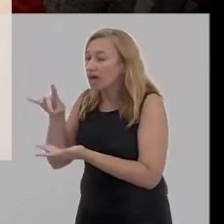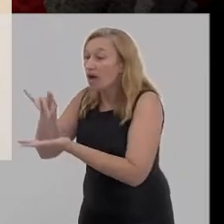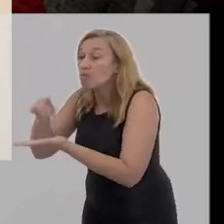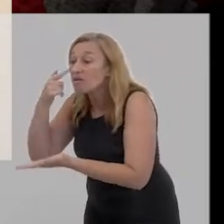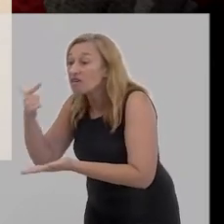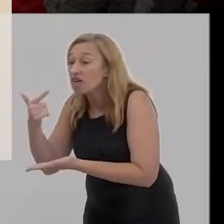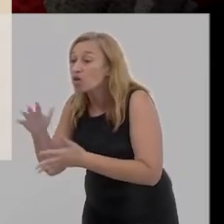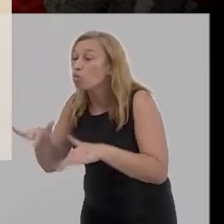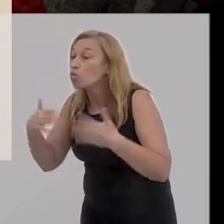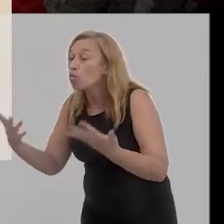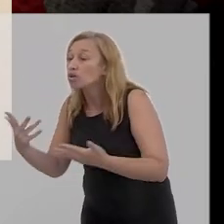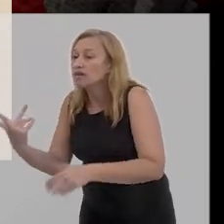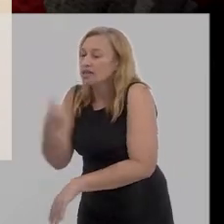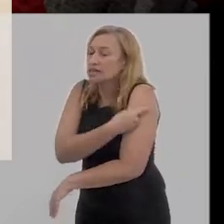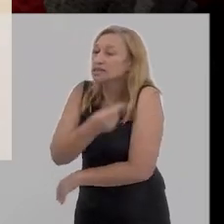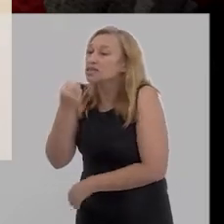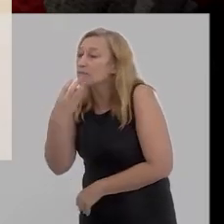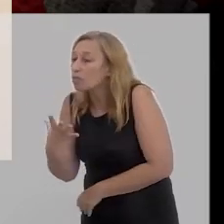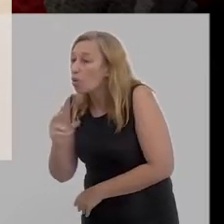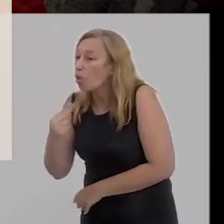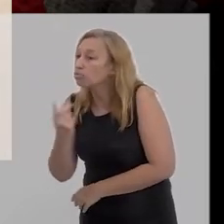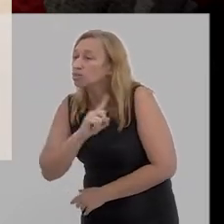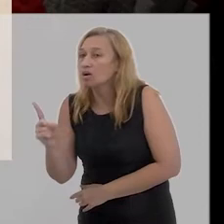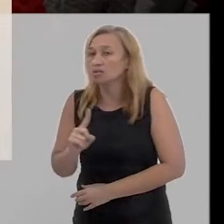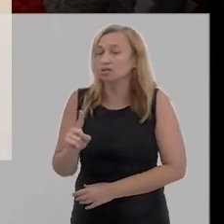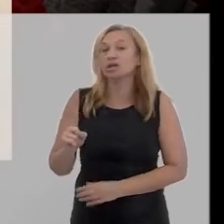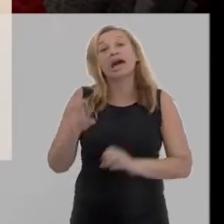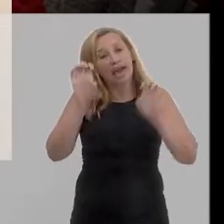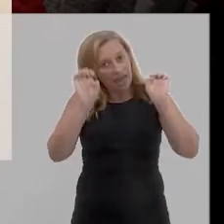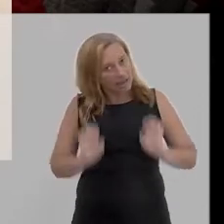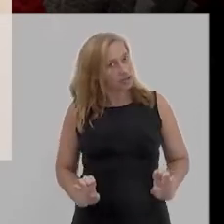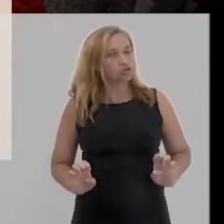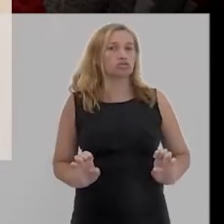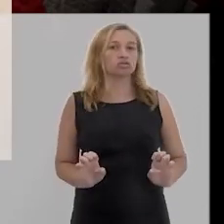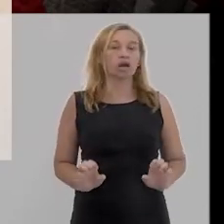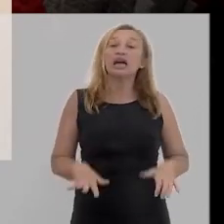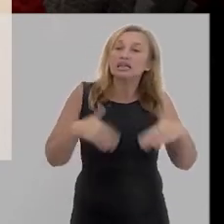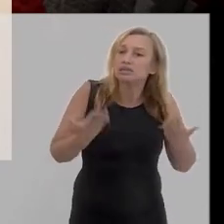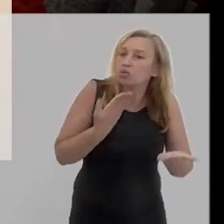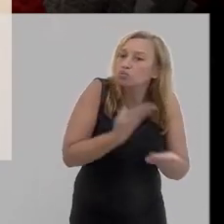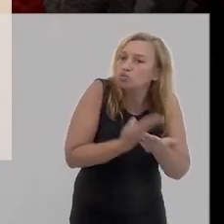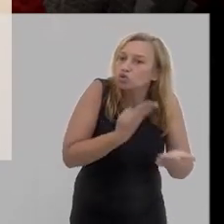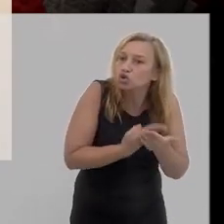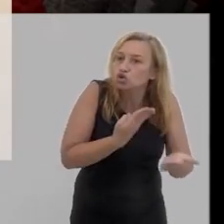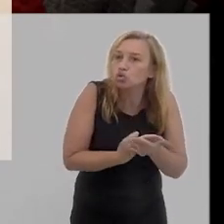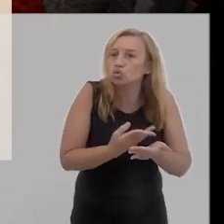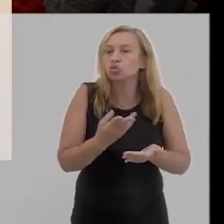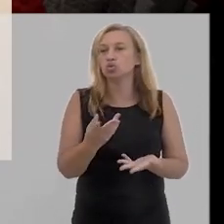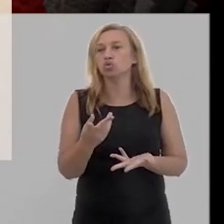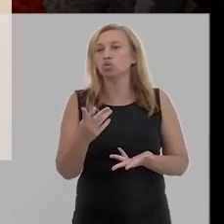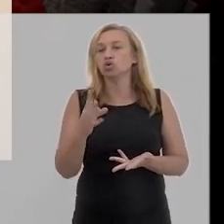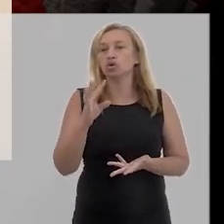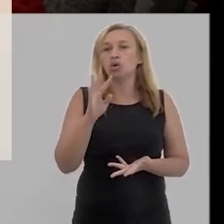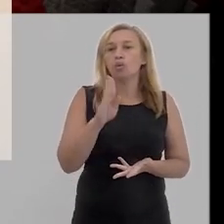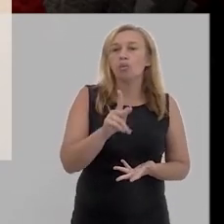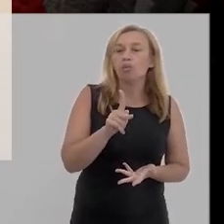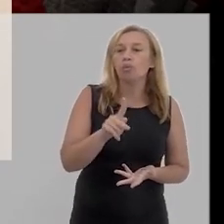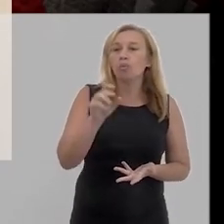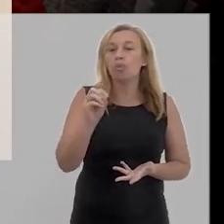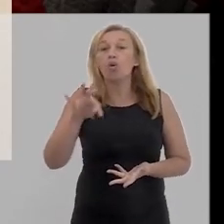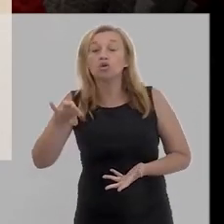vai funcionar em termos de eficácia para a doença. Então, é uma questão ética. Então, foi um estudo que a gente chama de estudo